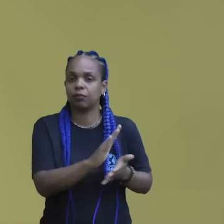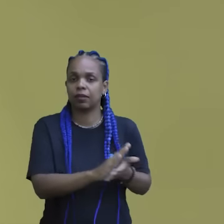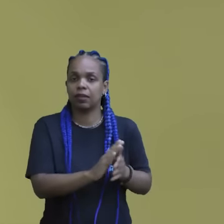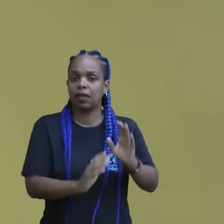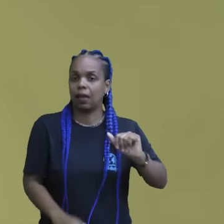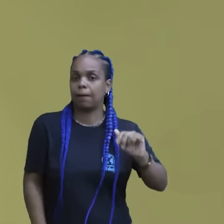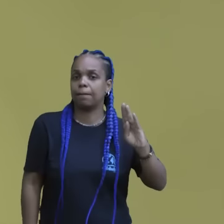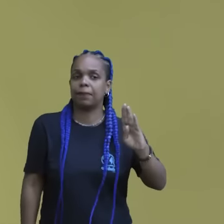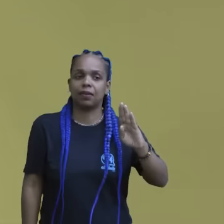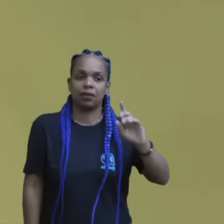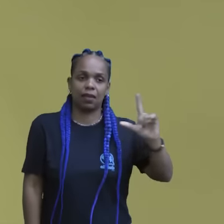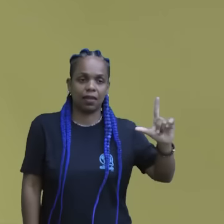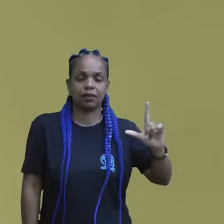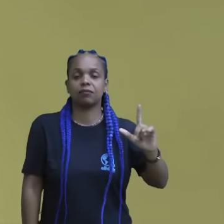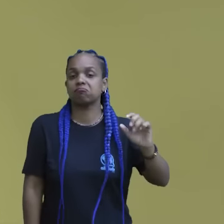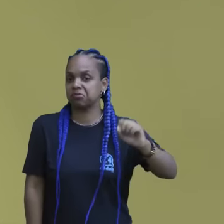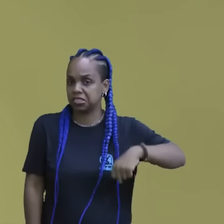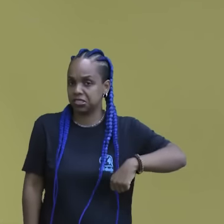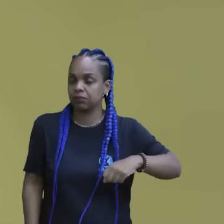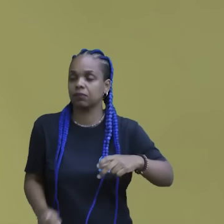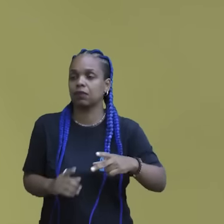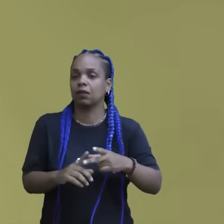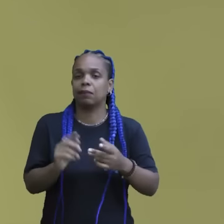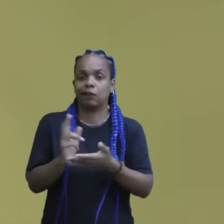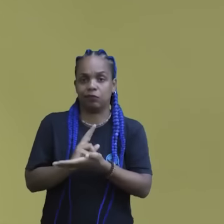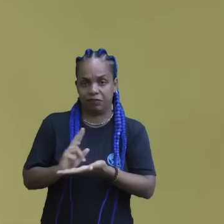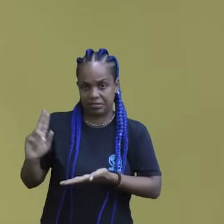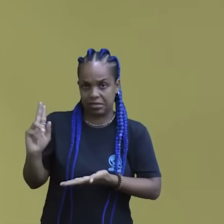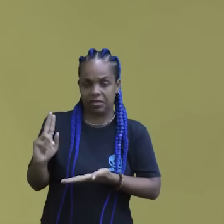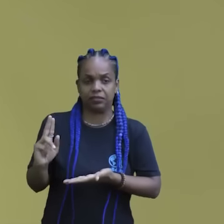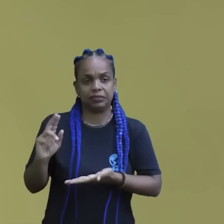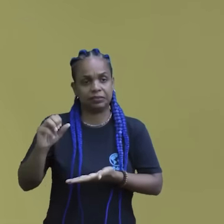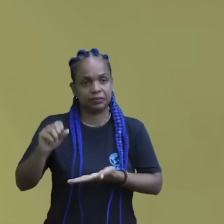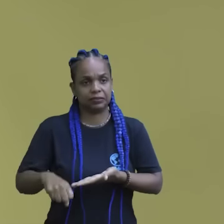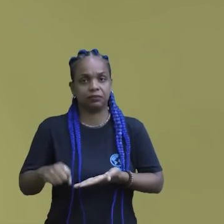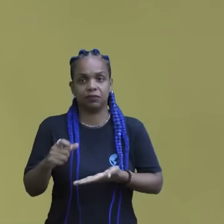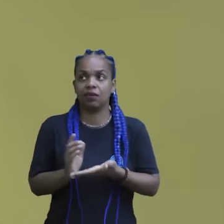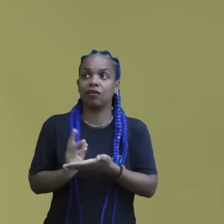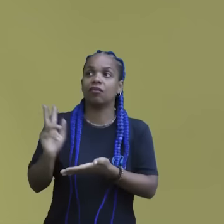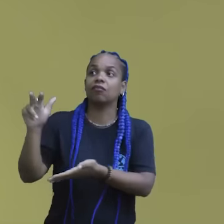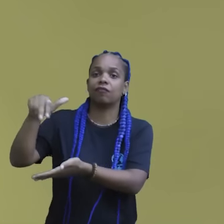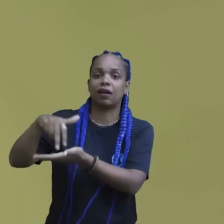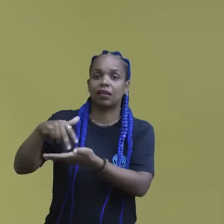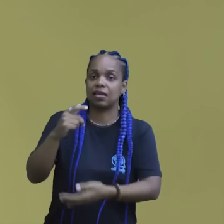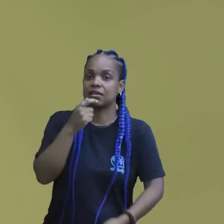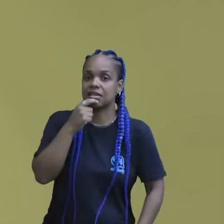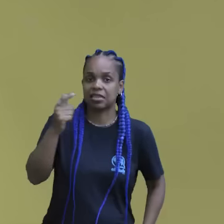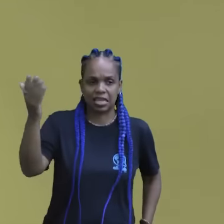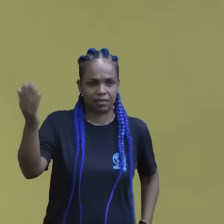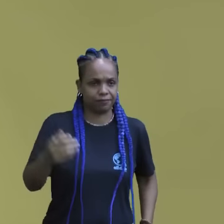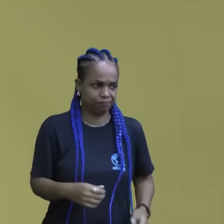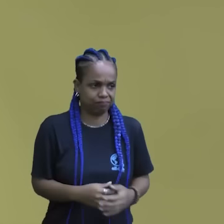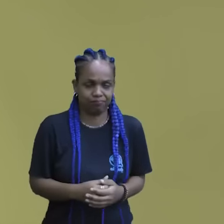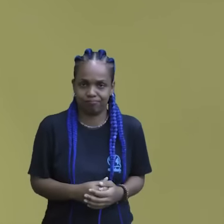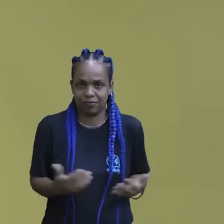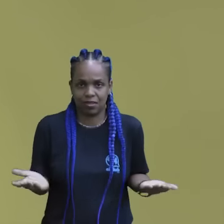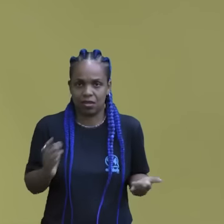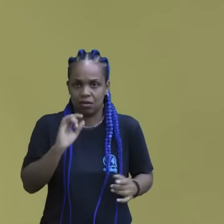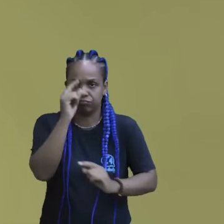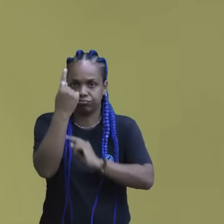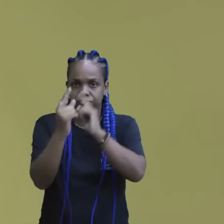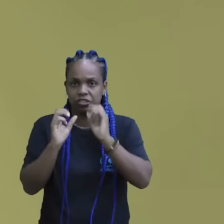que fazem com o Shakespeare. Não tem mais o que inventar para fazer do tal do Shakespeare. Vai a Portugal para ver o que eles fazem